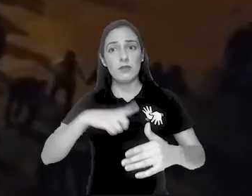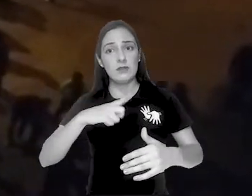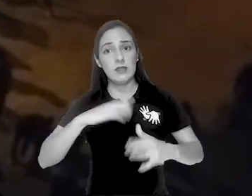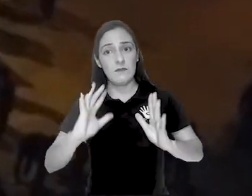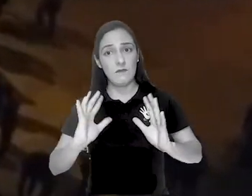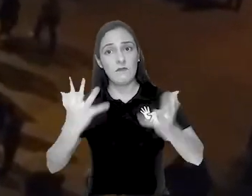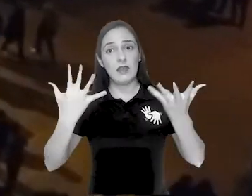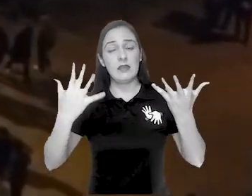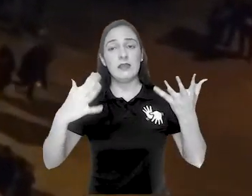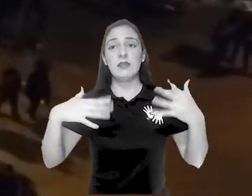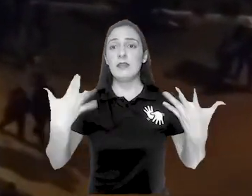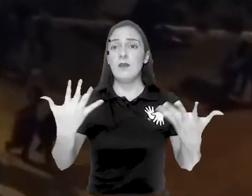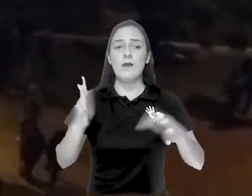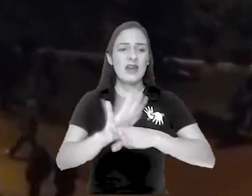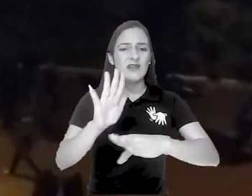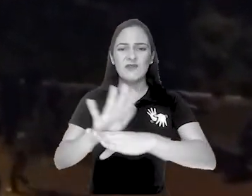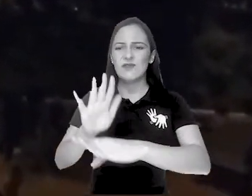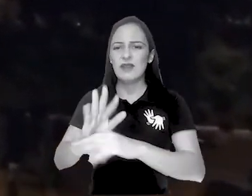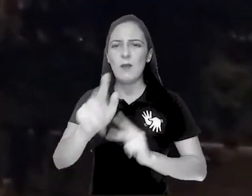ganha,